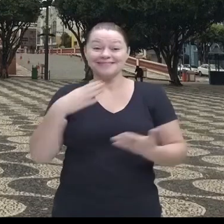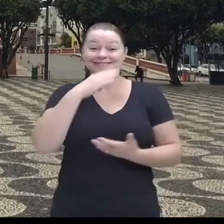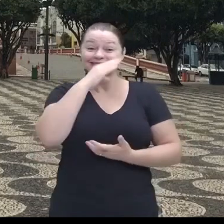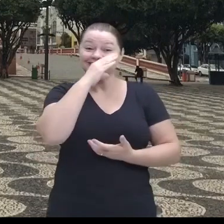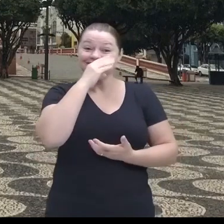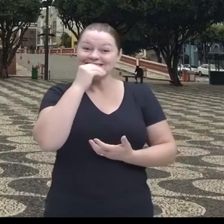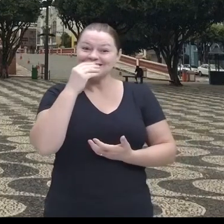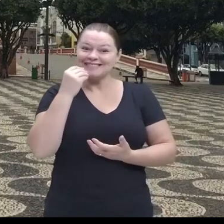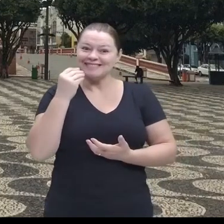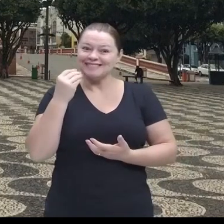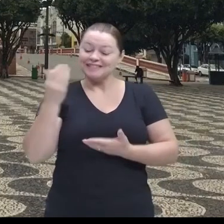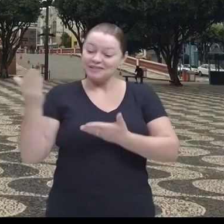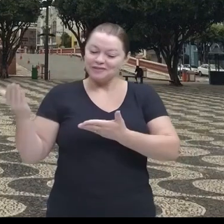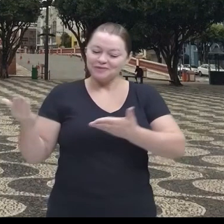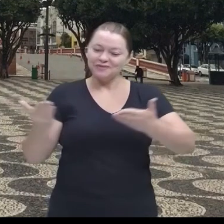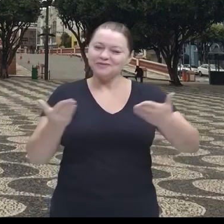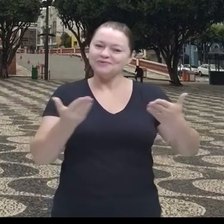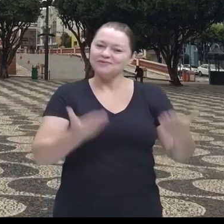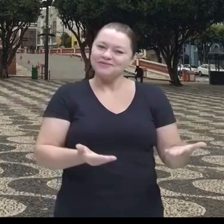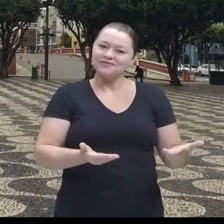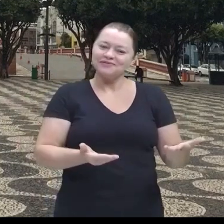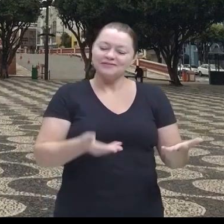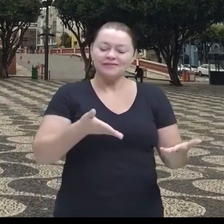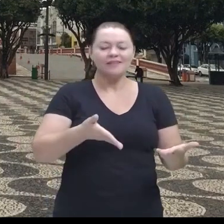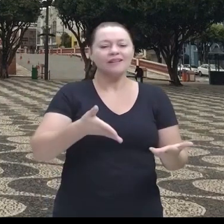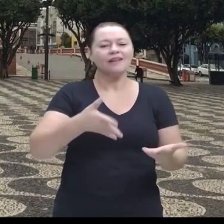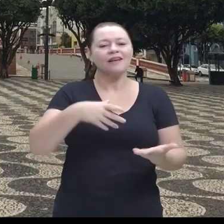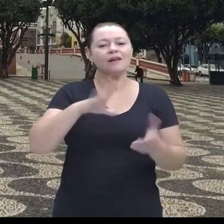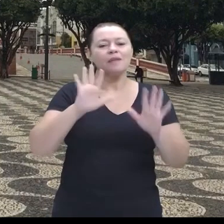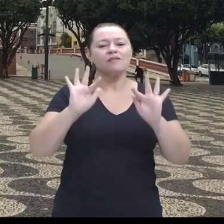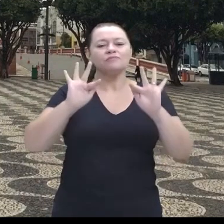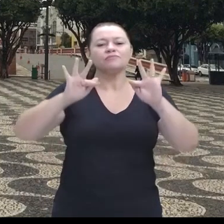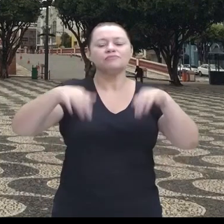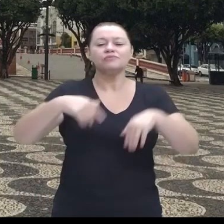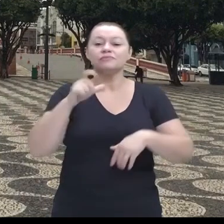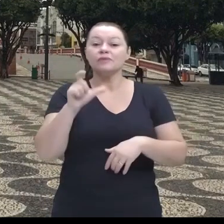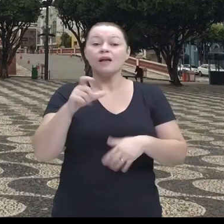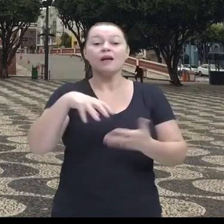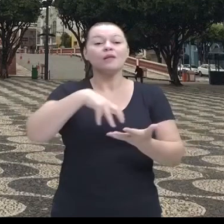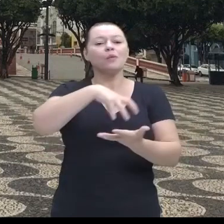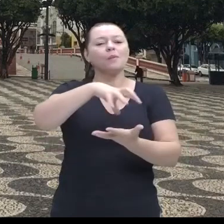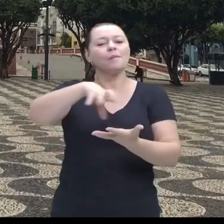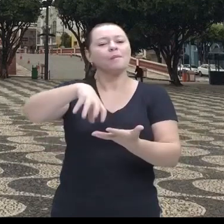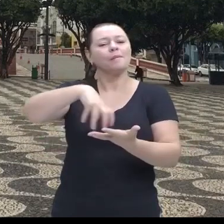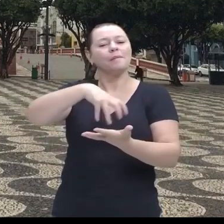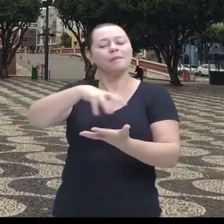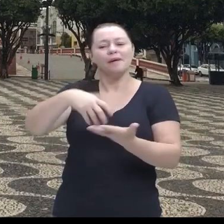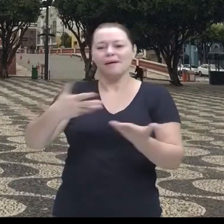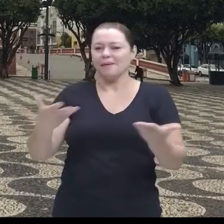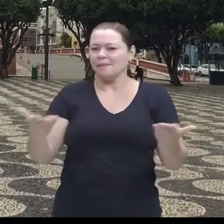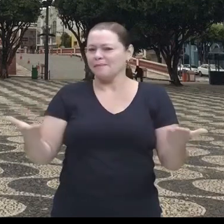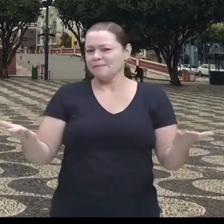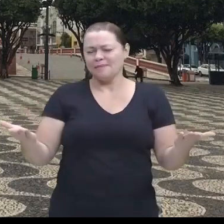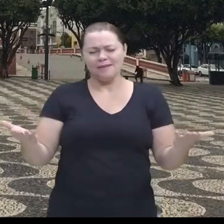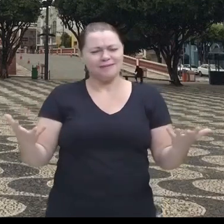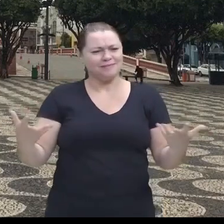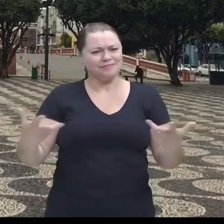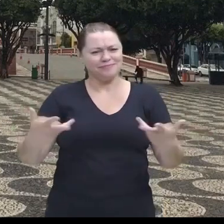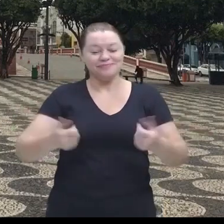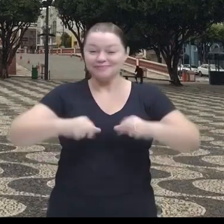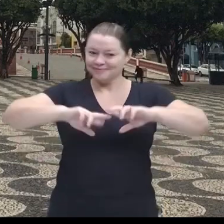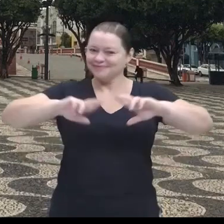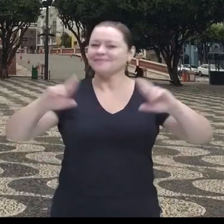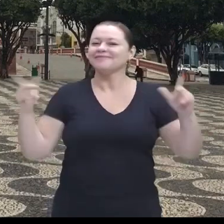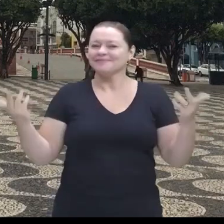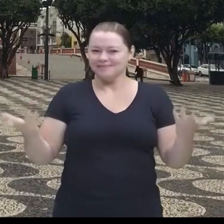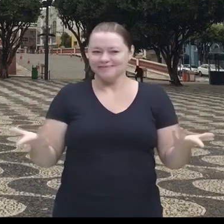Crianças, trouxe vocês para as considerações finais numa praça. Não poderia deixar de ser um lugar diferente, né?